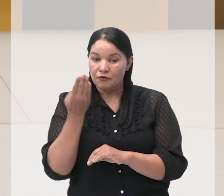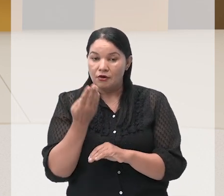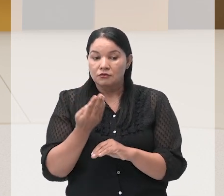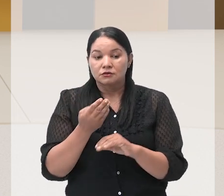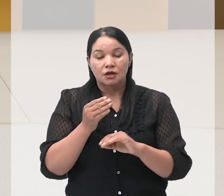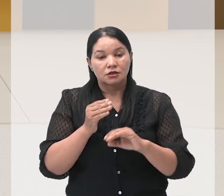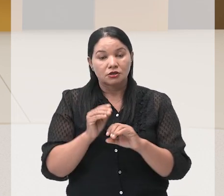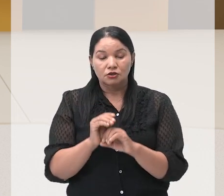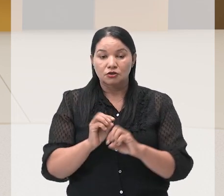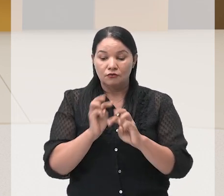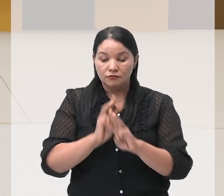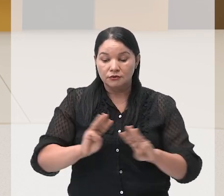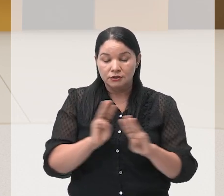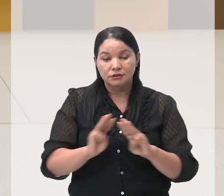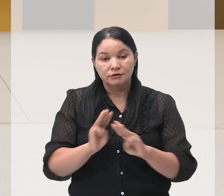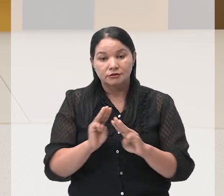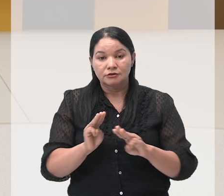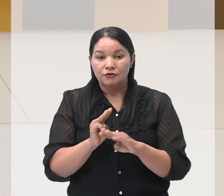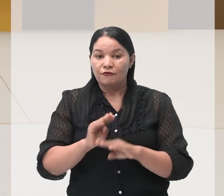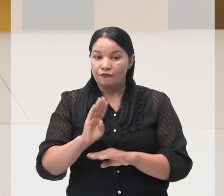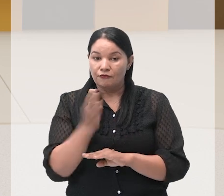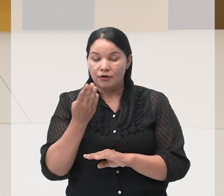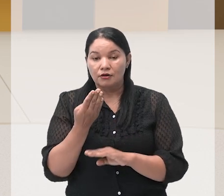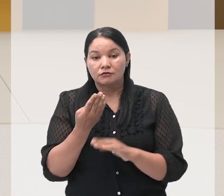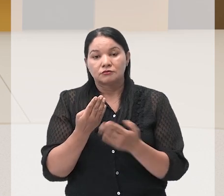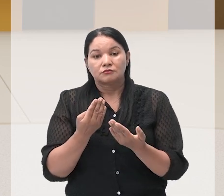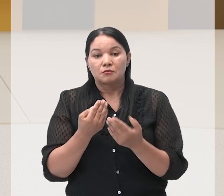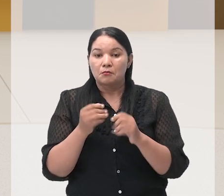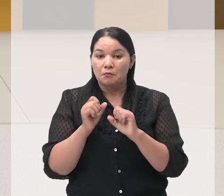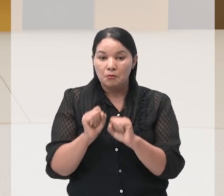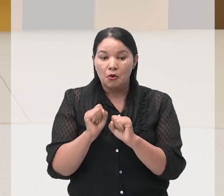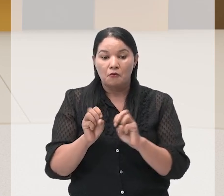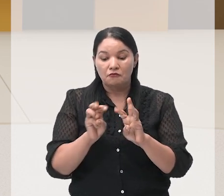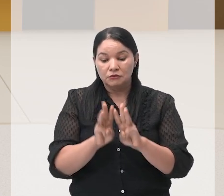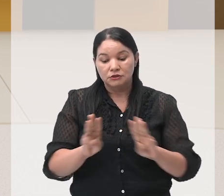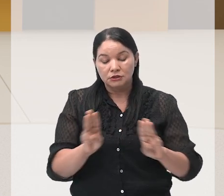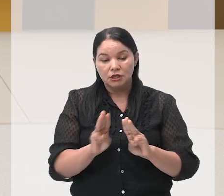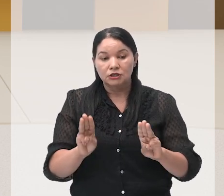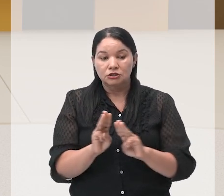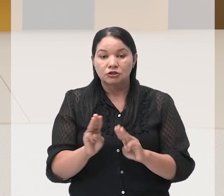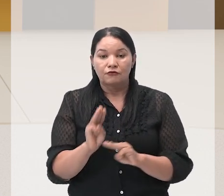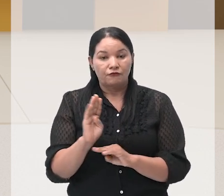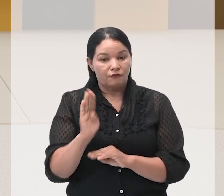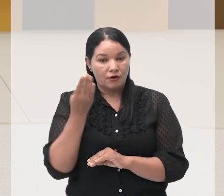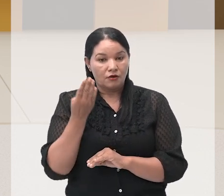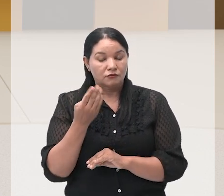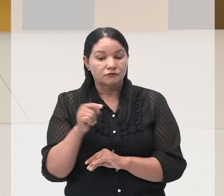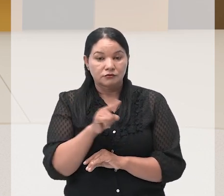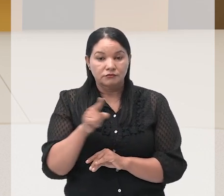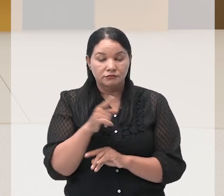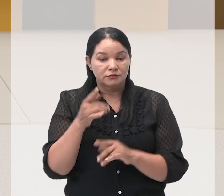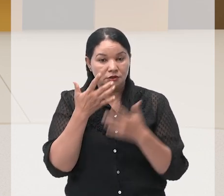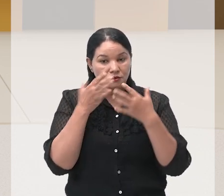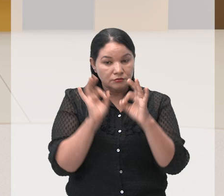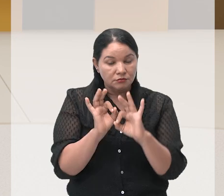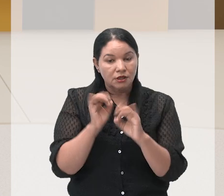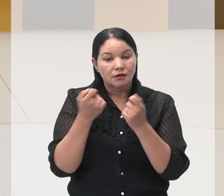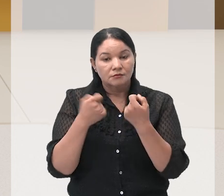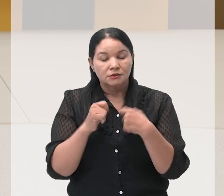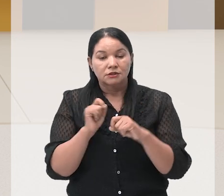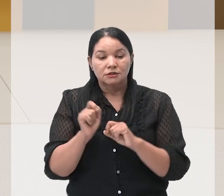sempre colocar uma fonte que não é legítima. Então, sempre se atentem para a fonte